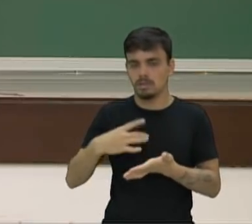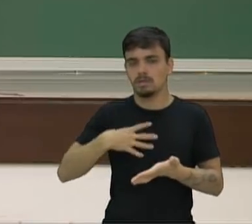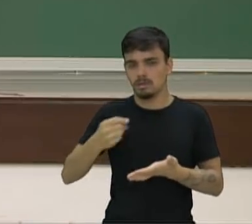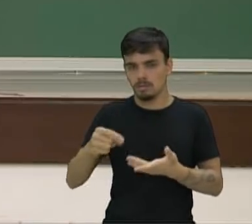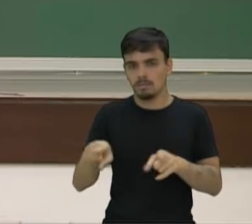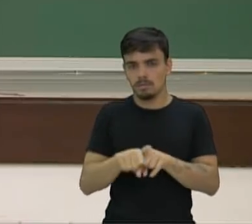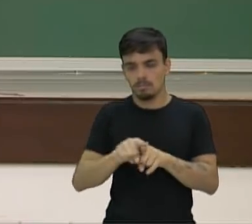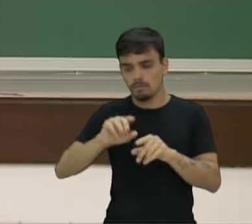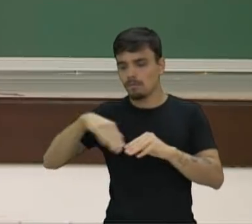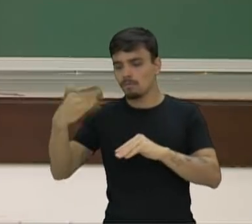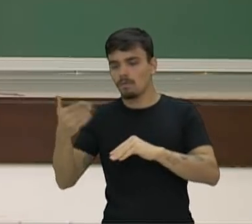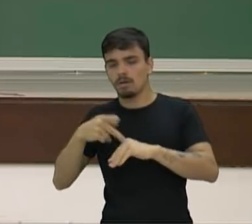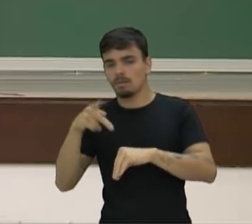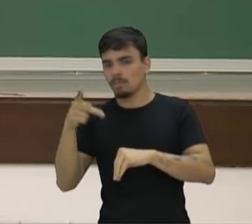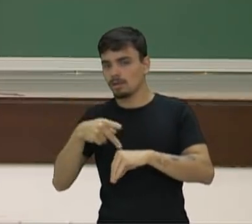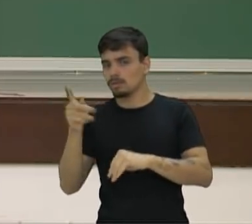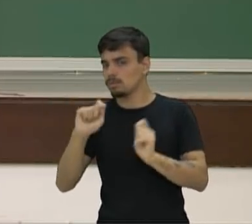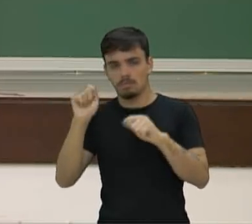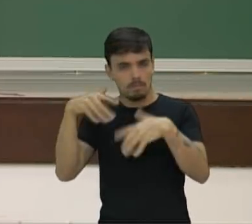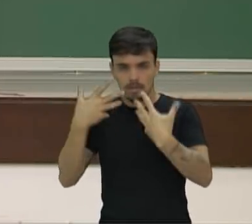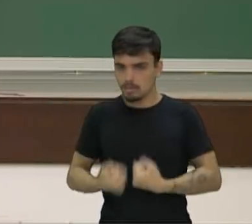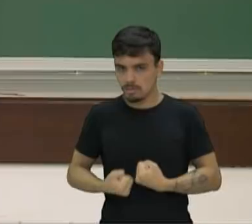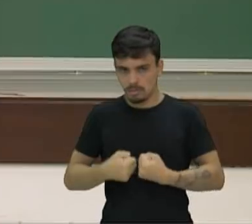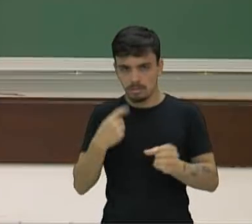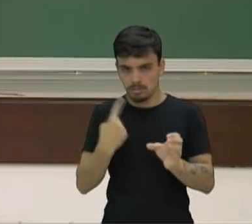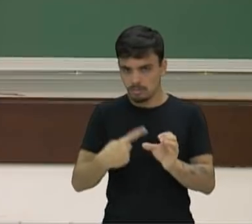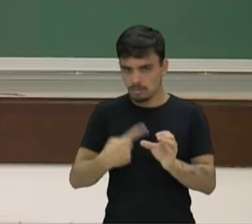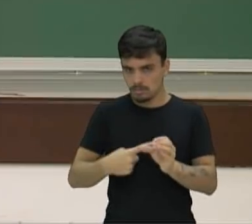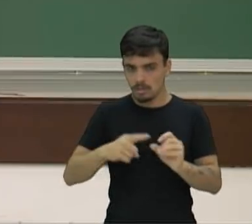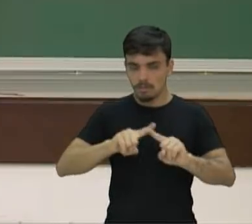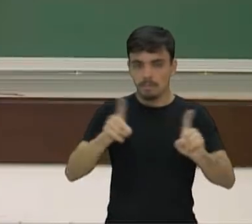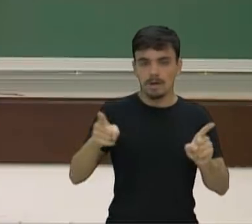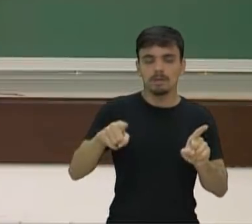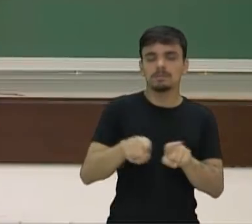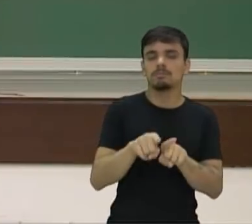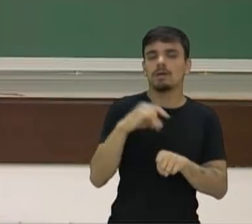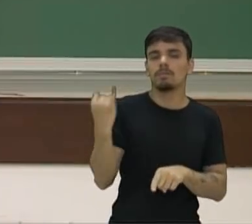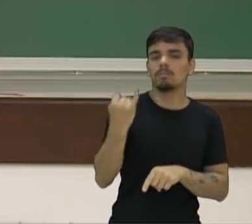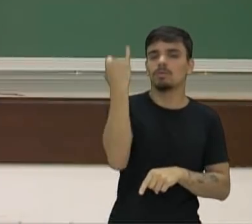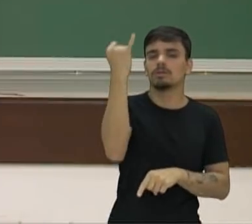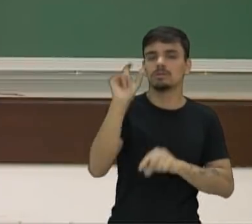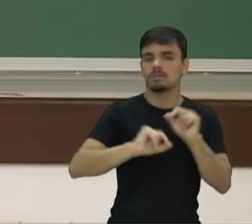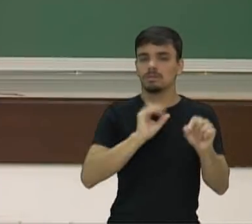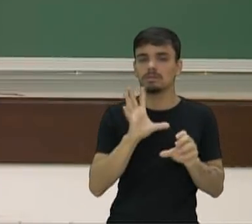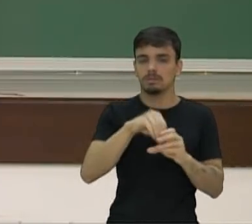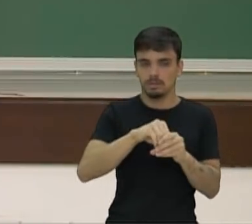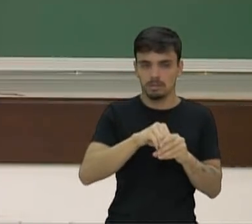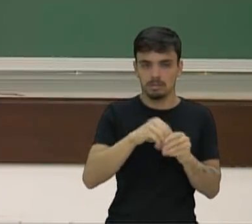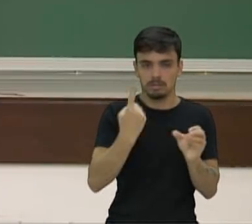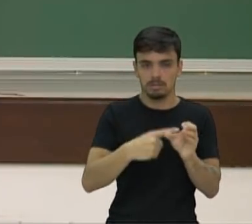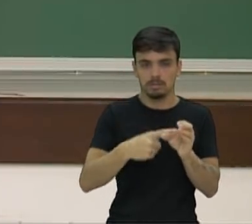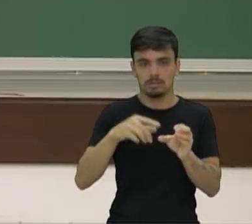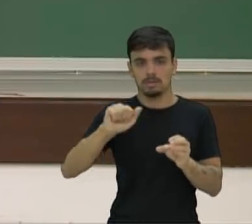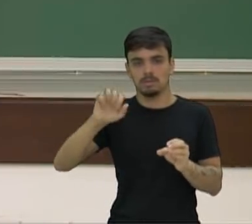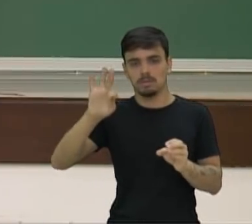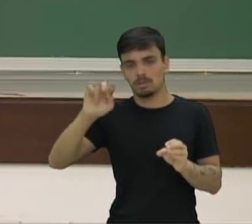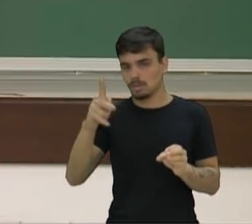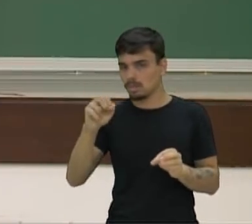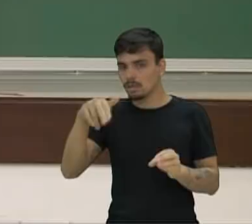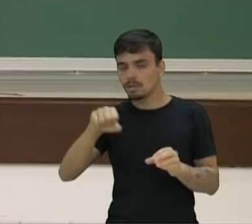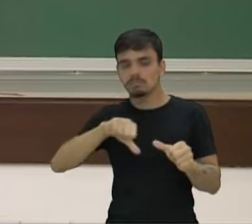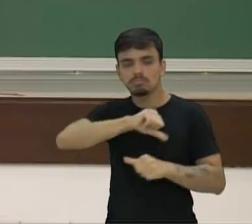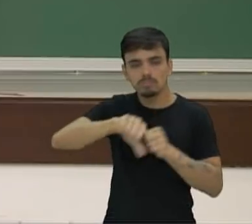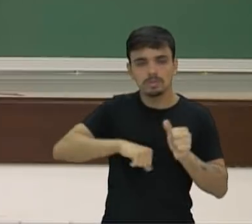uma estrangeira e não poderia ser aceito como cidadão. Mas tamanha importância que ele teve dentro da cidade de Atenas, mudaram a